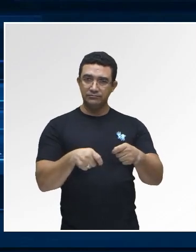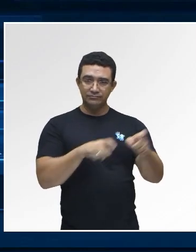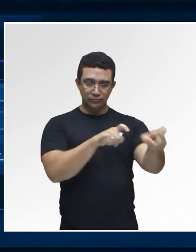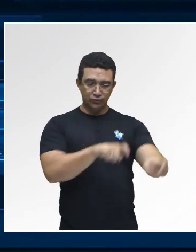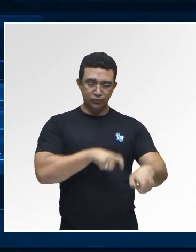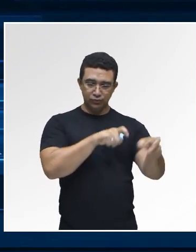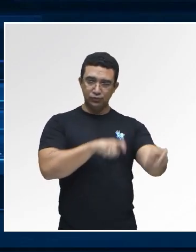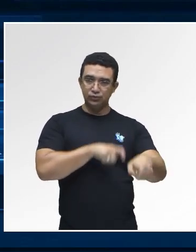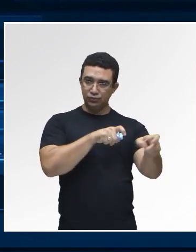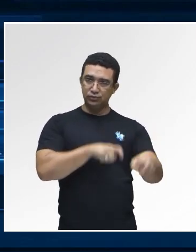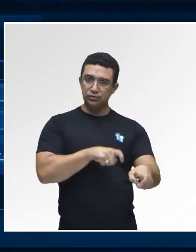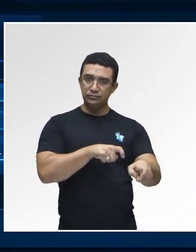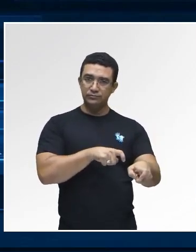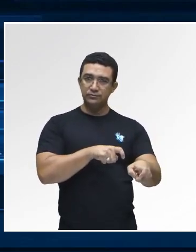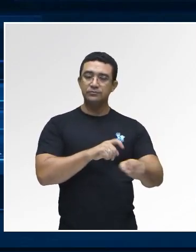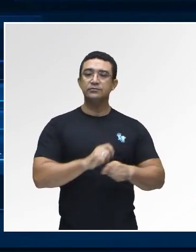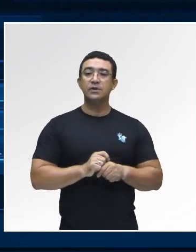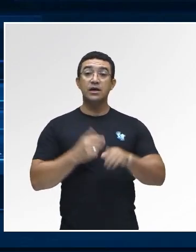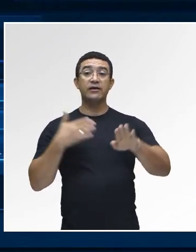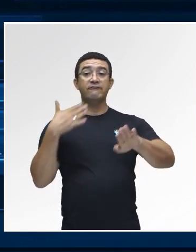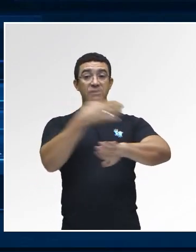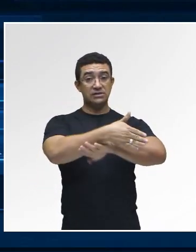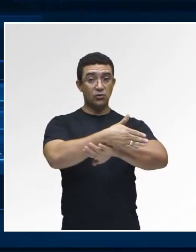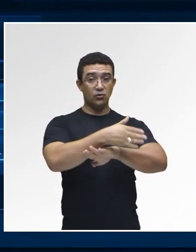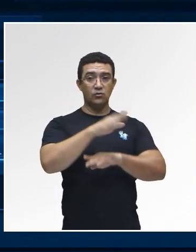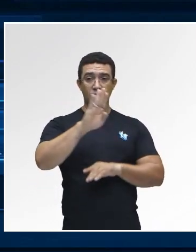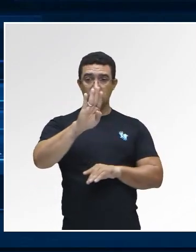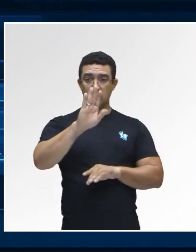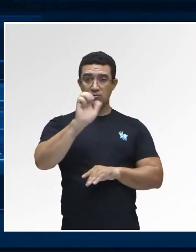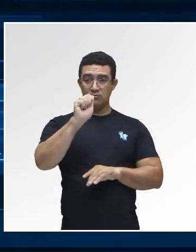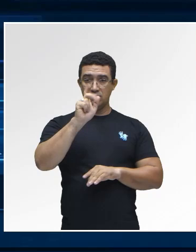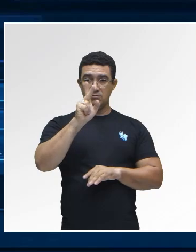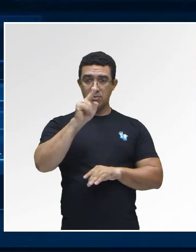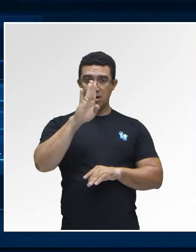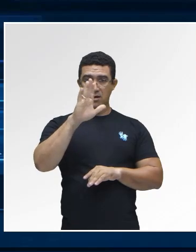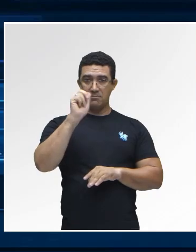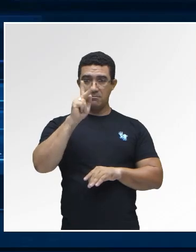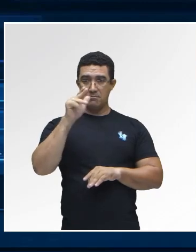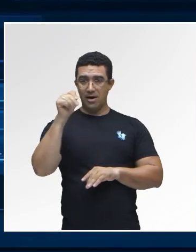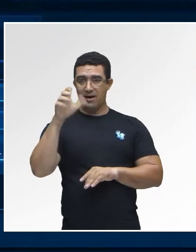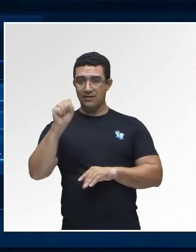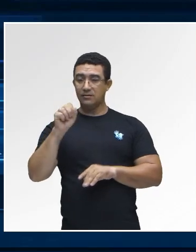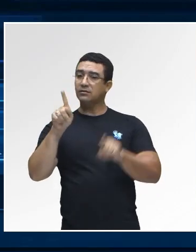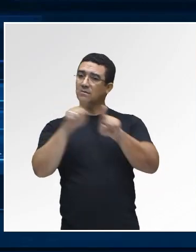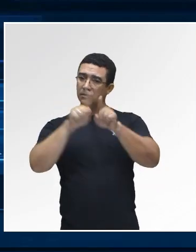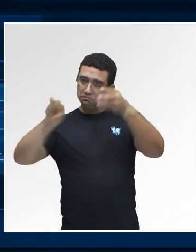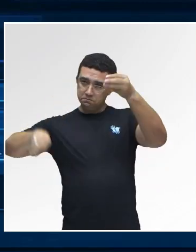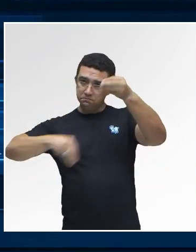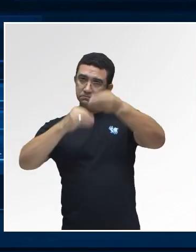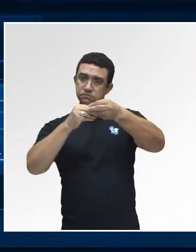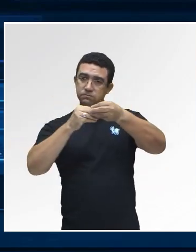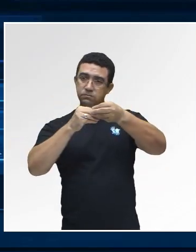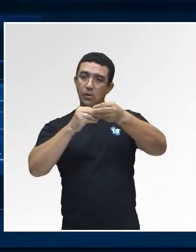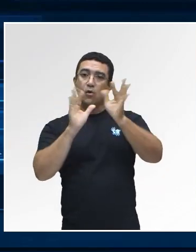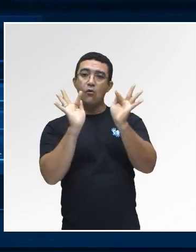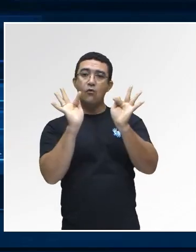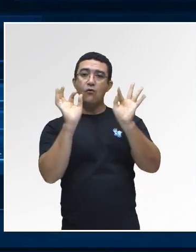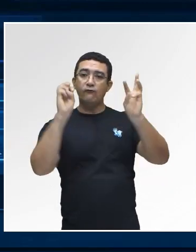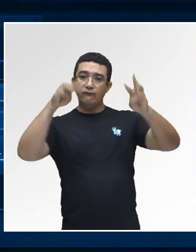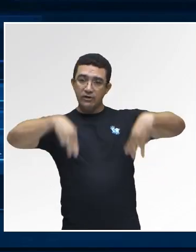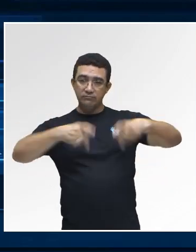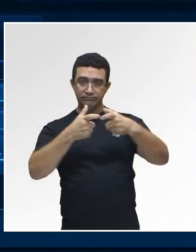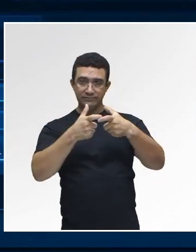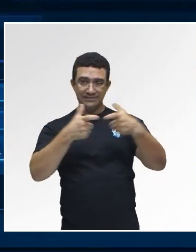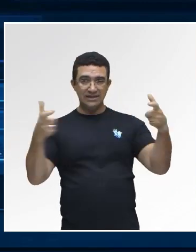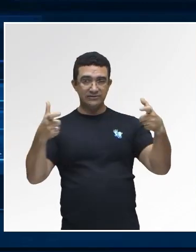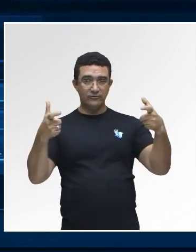As invasões bárbaras, elas vão contribuir, tá? Elas vão contribuir para o fim do crescimento das cidades em